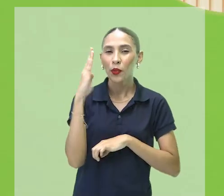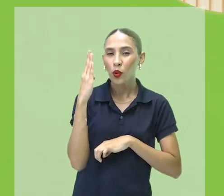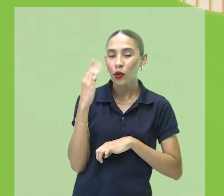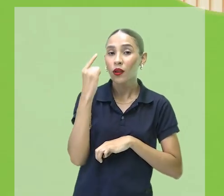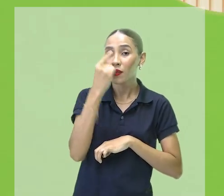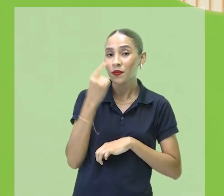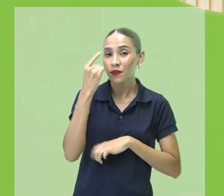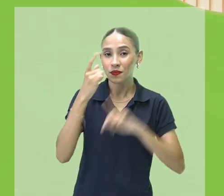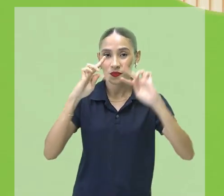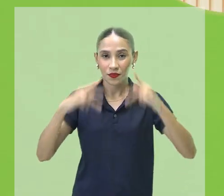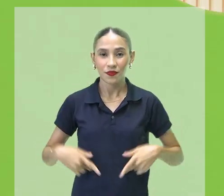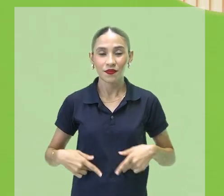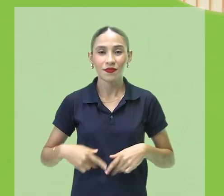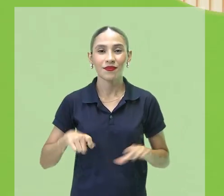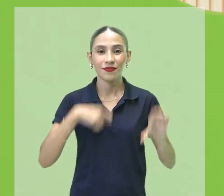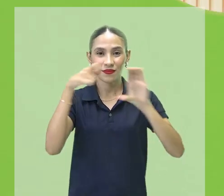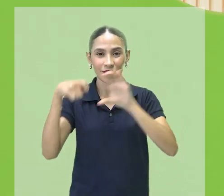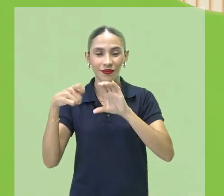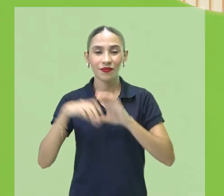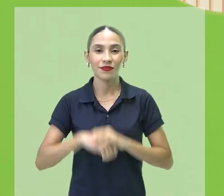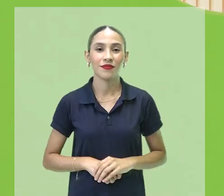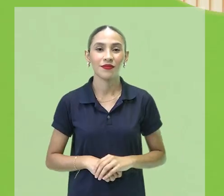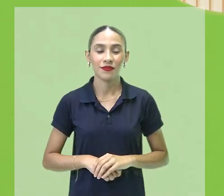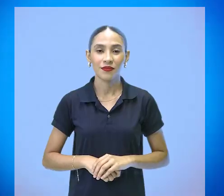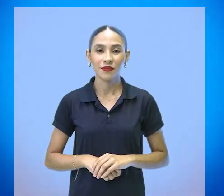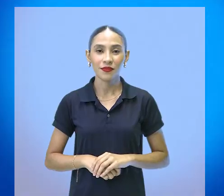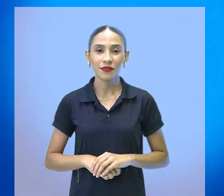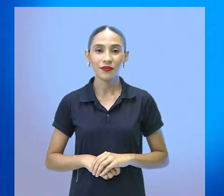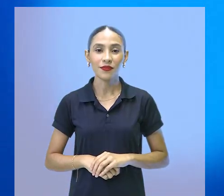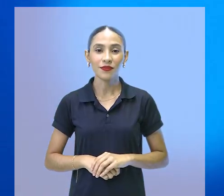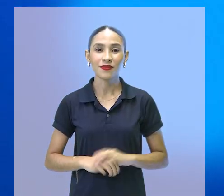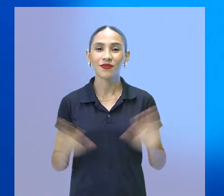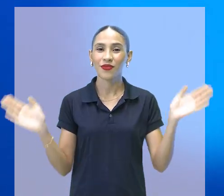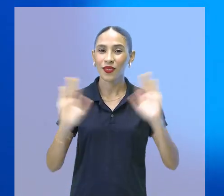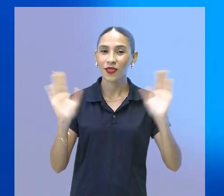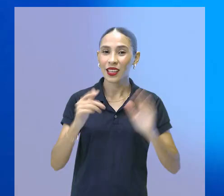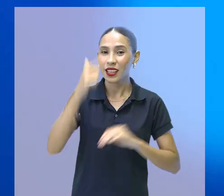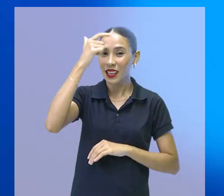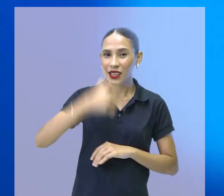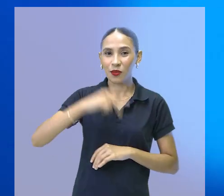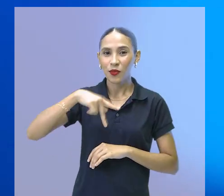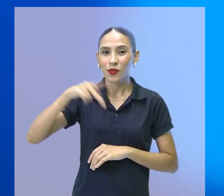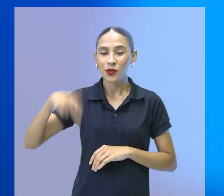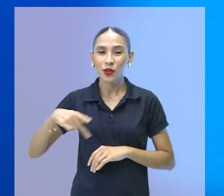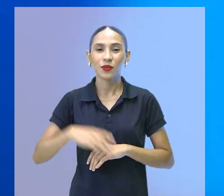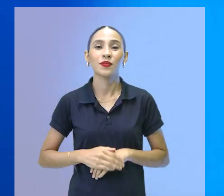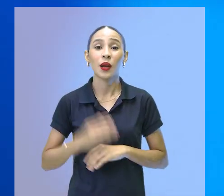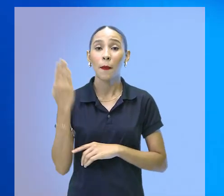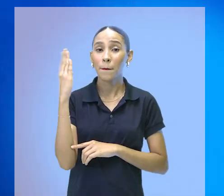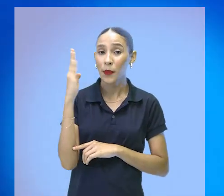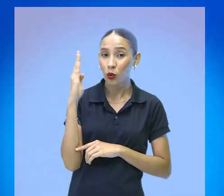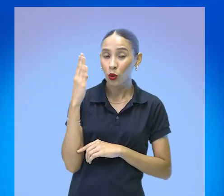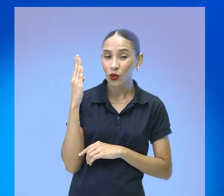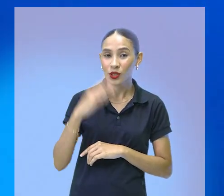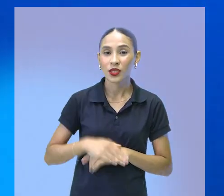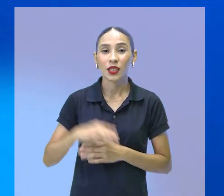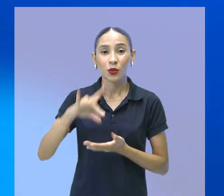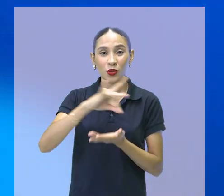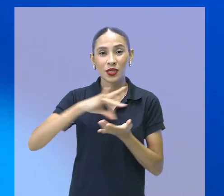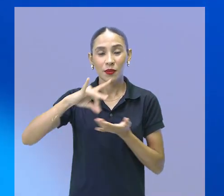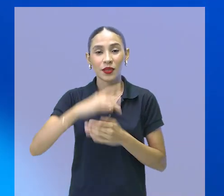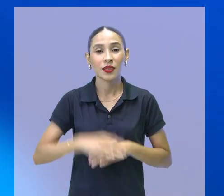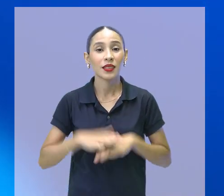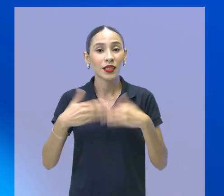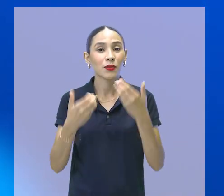que é o olho humano. Vamos então assistir. Olá, eu sou o Dyson Jardim, professor de Biologia do CEMEAN, e